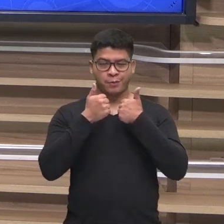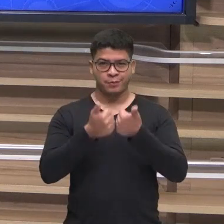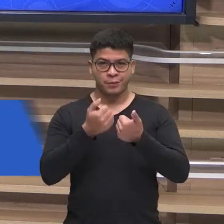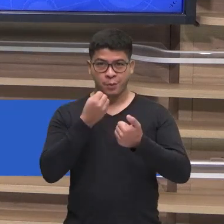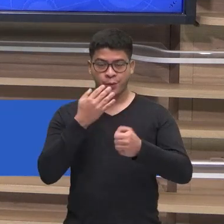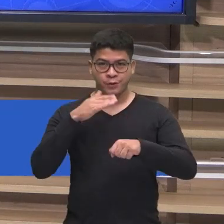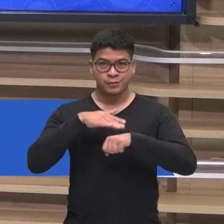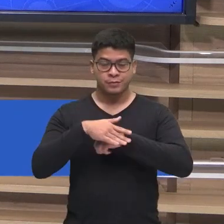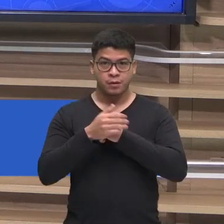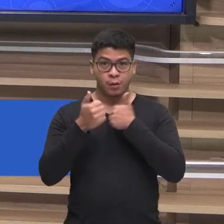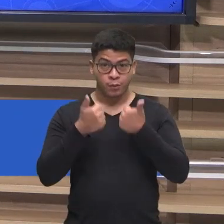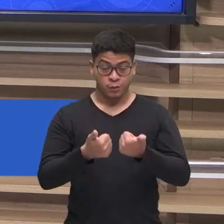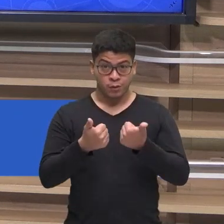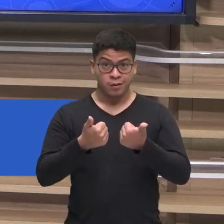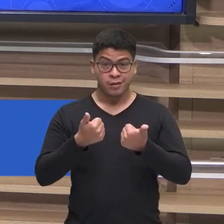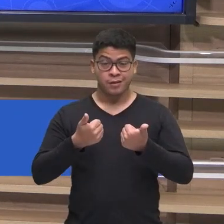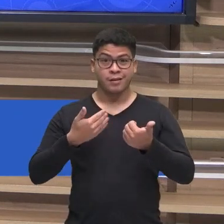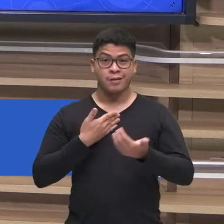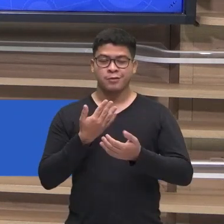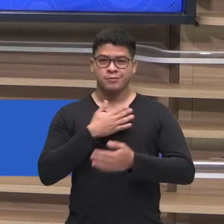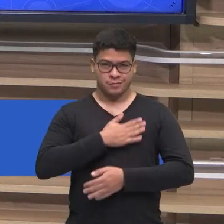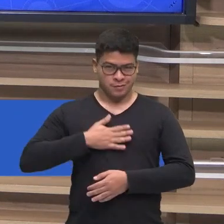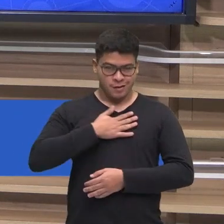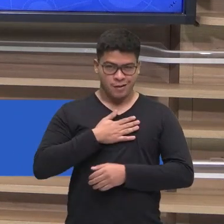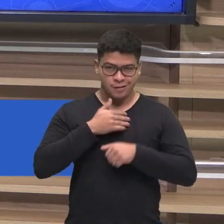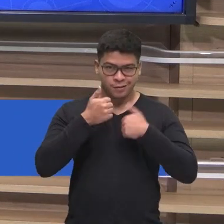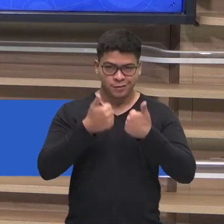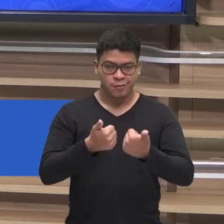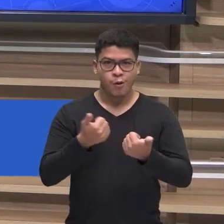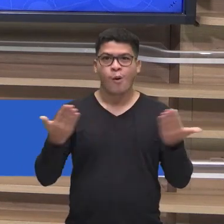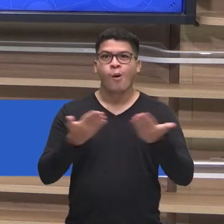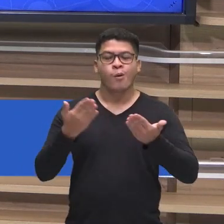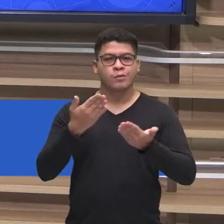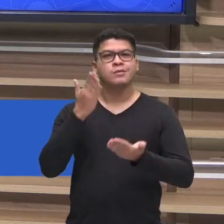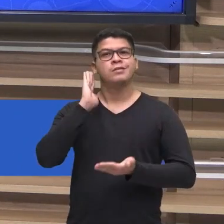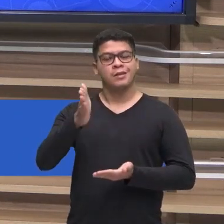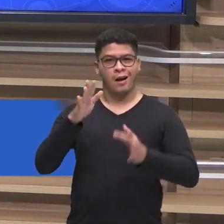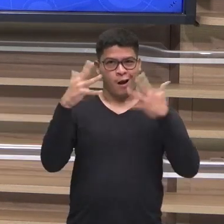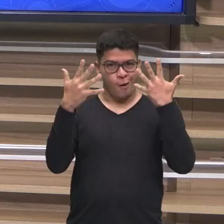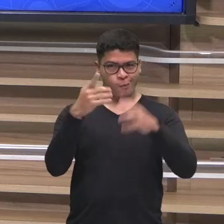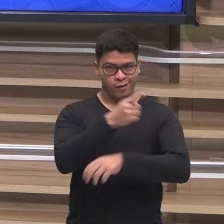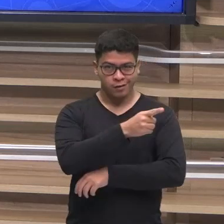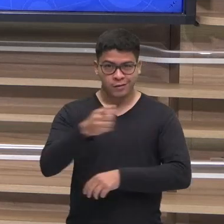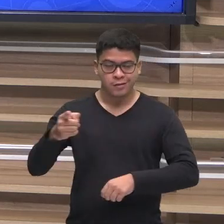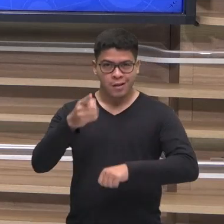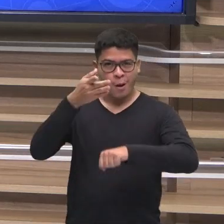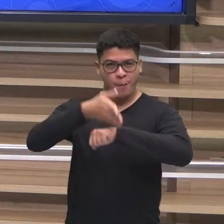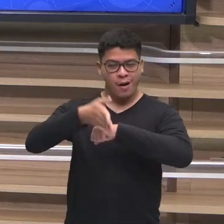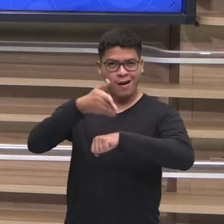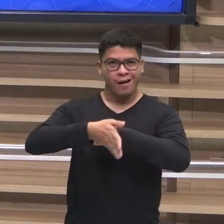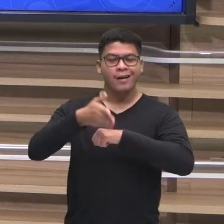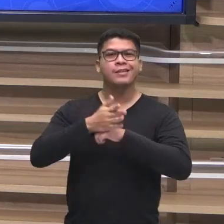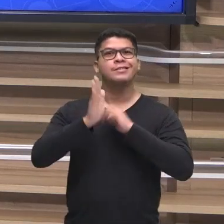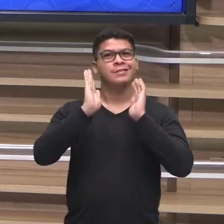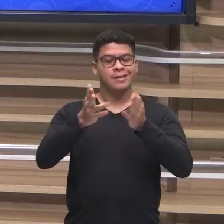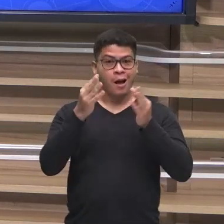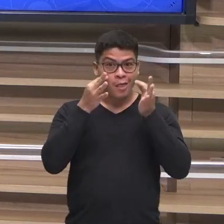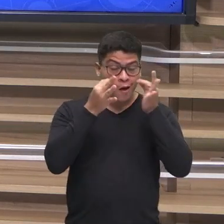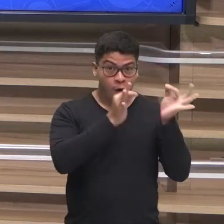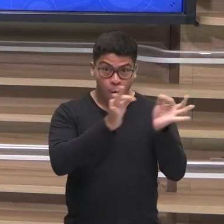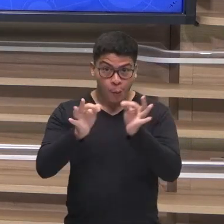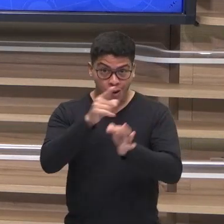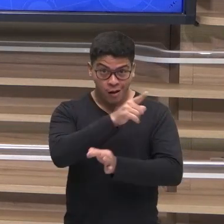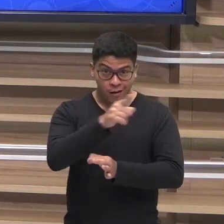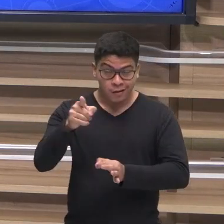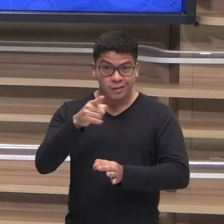Morning! How are you today? Como estão todos hoje? Olha, já quero parabenizar vocês pela excelente participação que eu estava acompanhando aqui